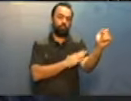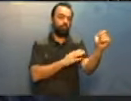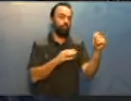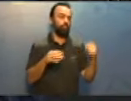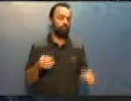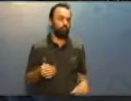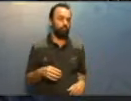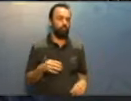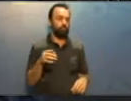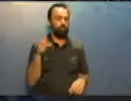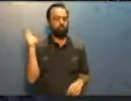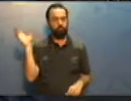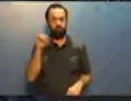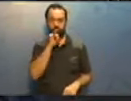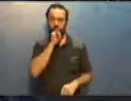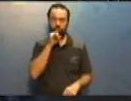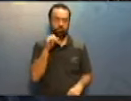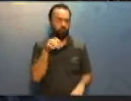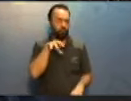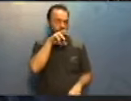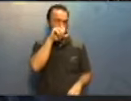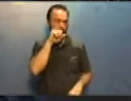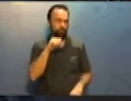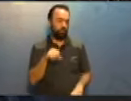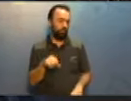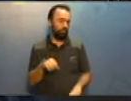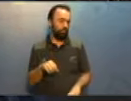exemplo do olfato, então aqui colocando no nariz.